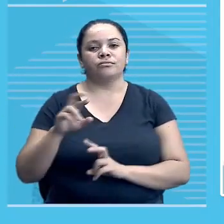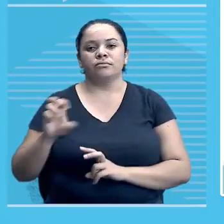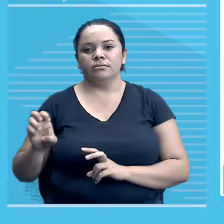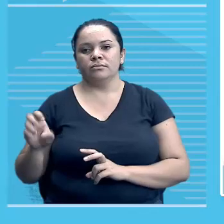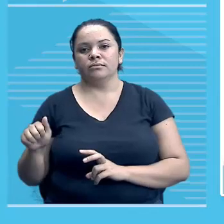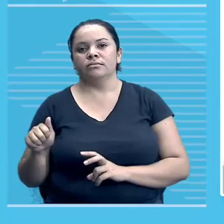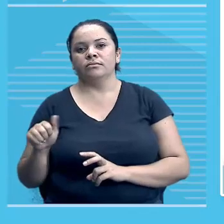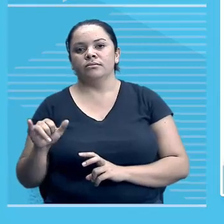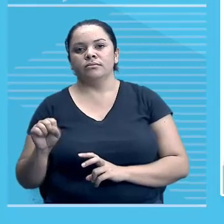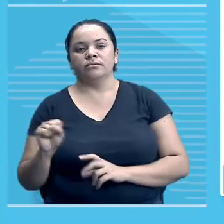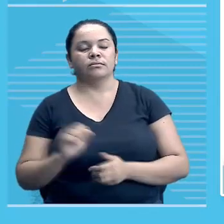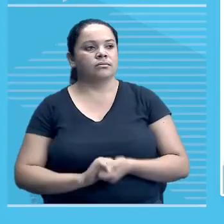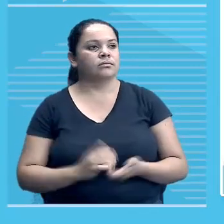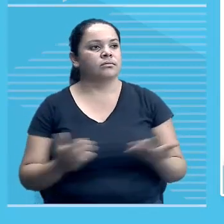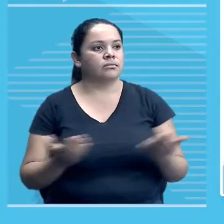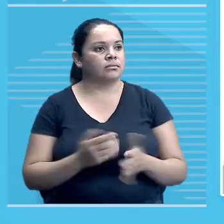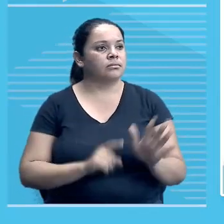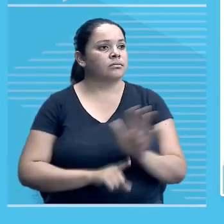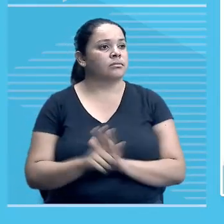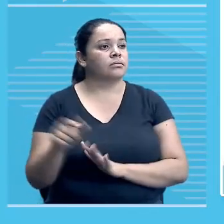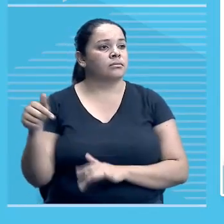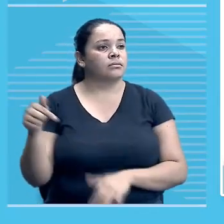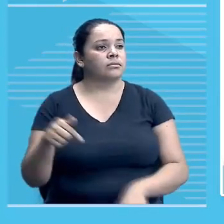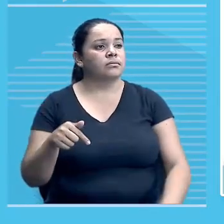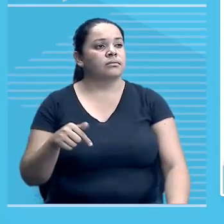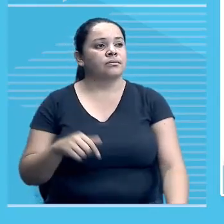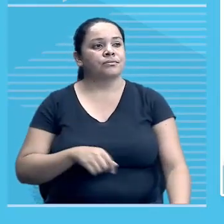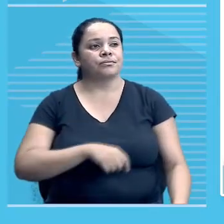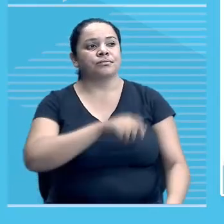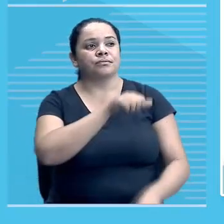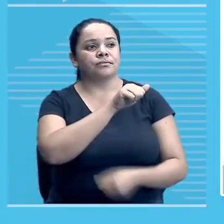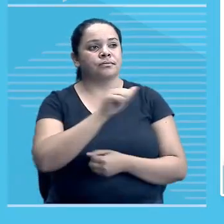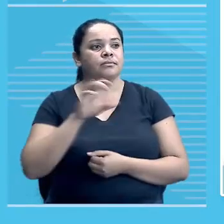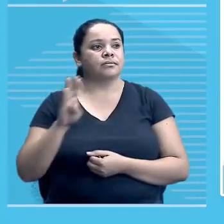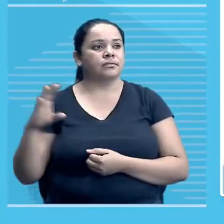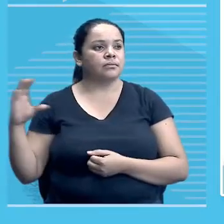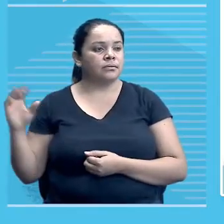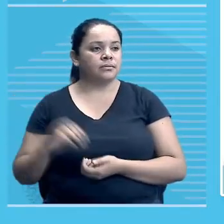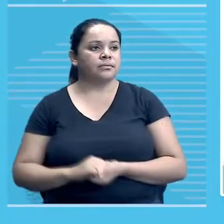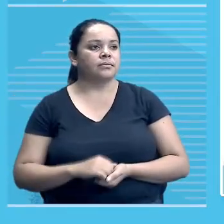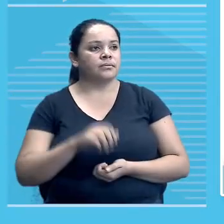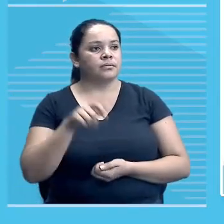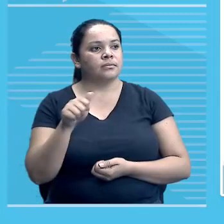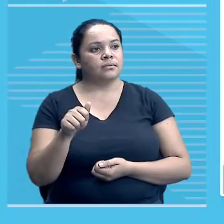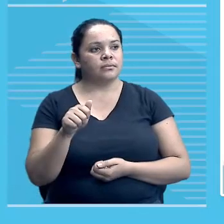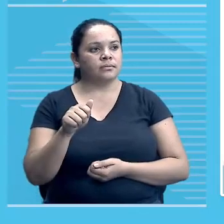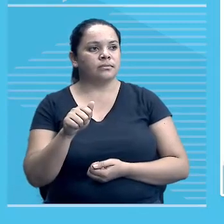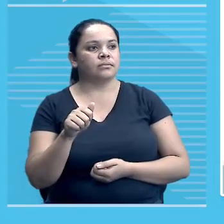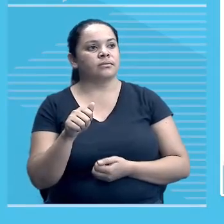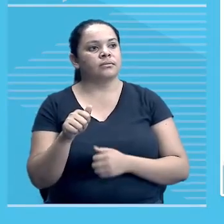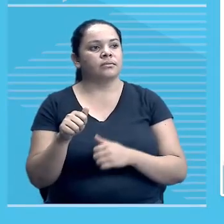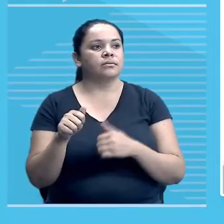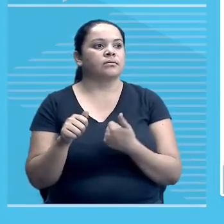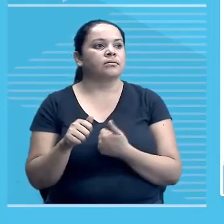7. Bora identificar os coeficientes. O A, ele é 1. O